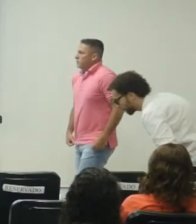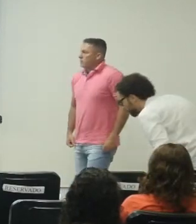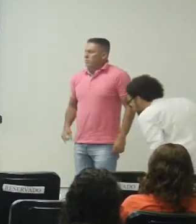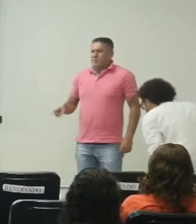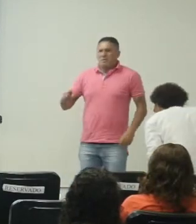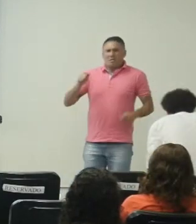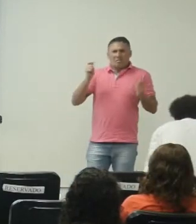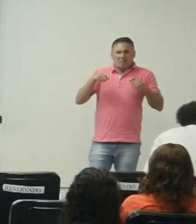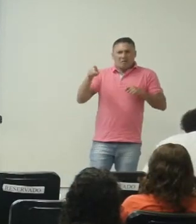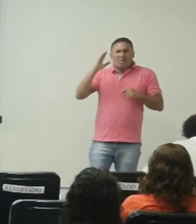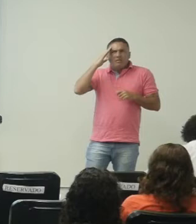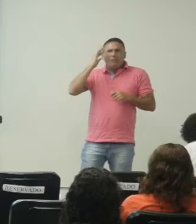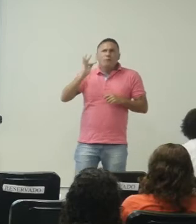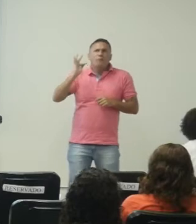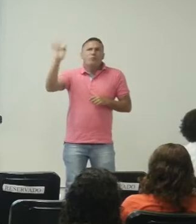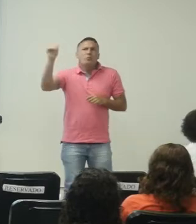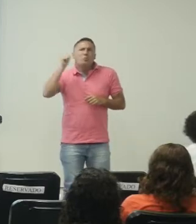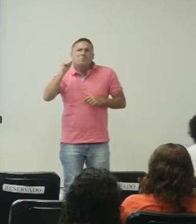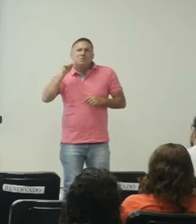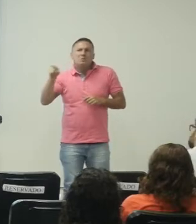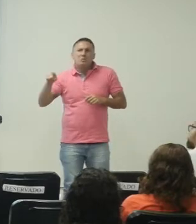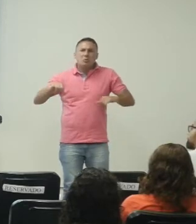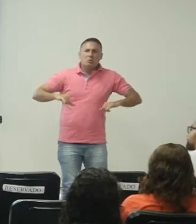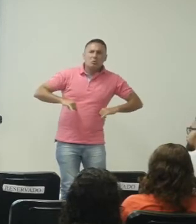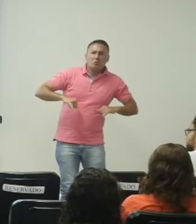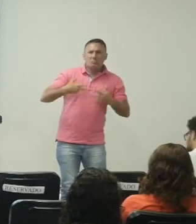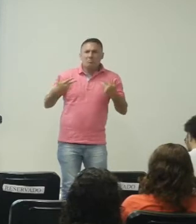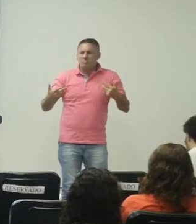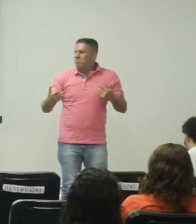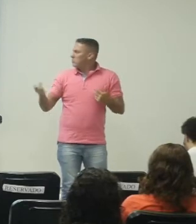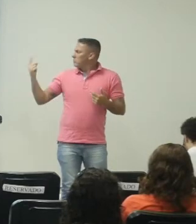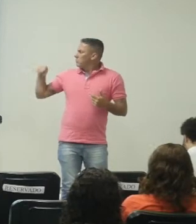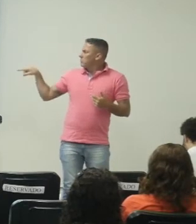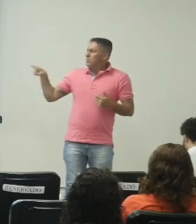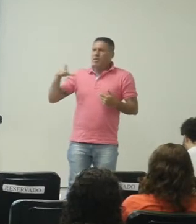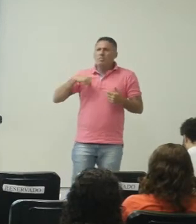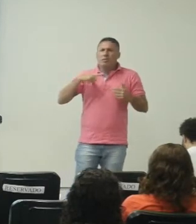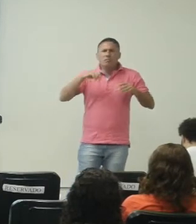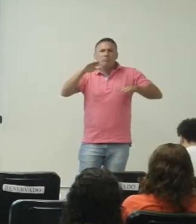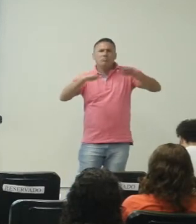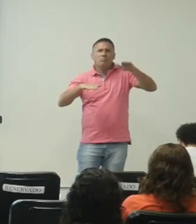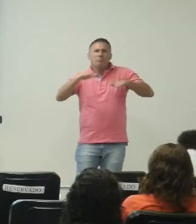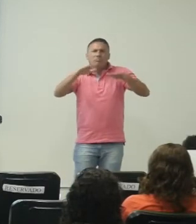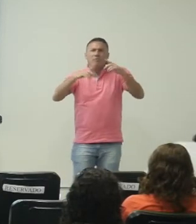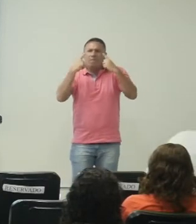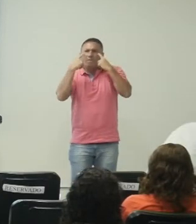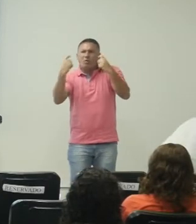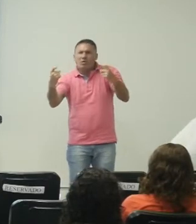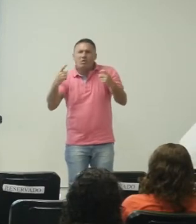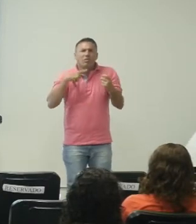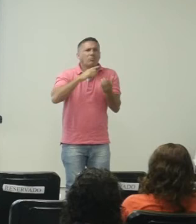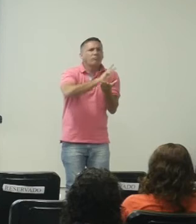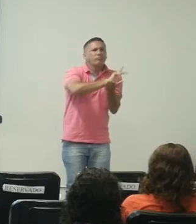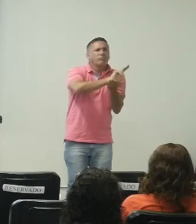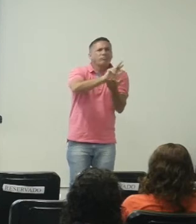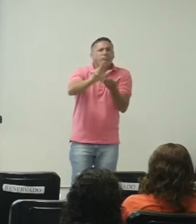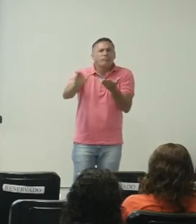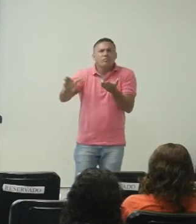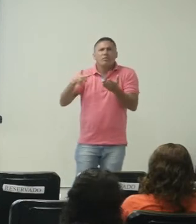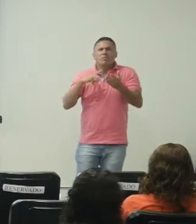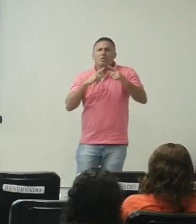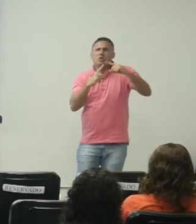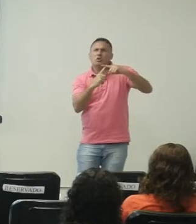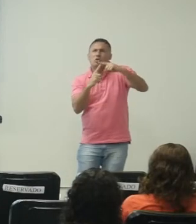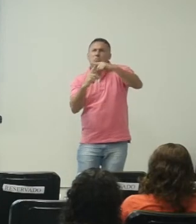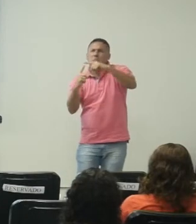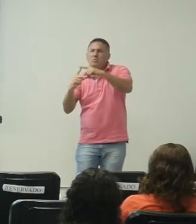no futuro dessa menina? Existem gradações entre violências? Nas mais diversas violências, violências tipificadas,